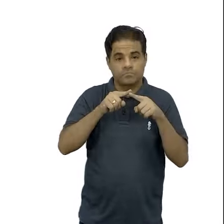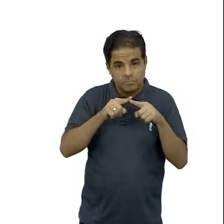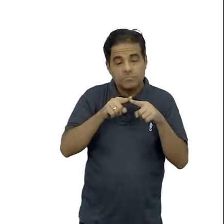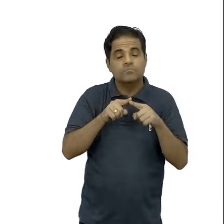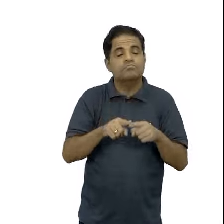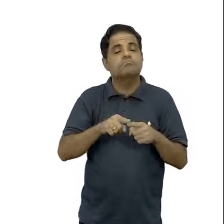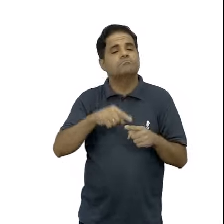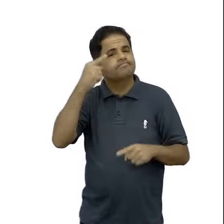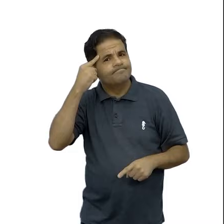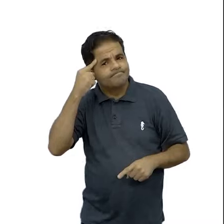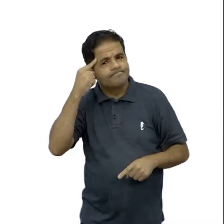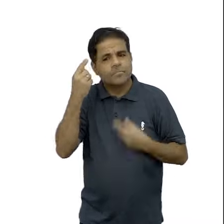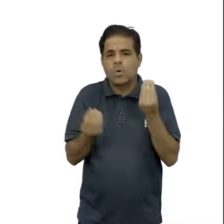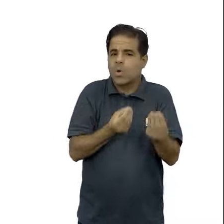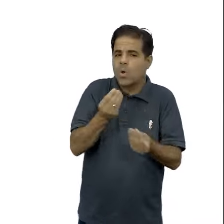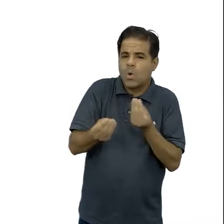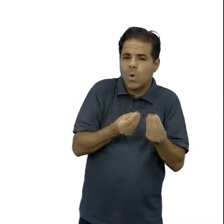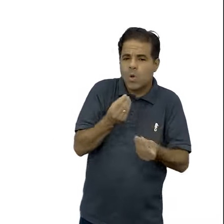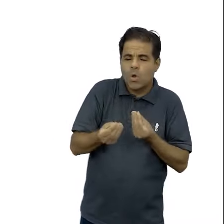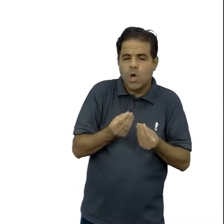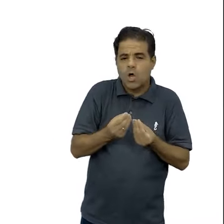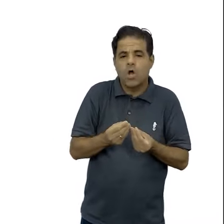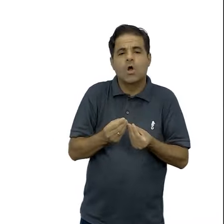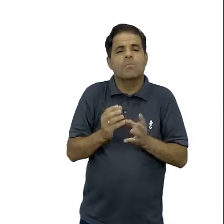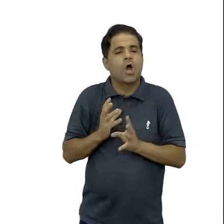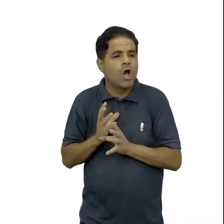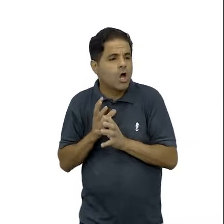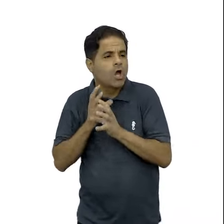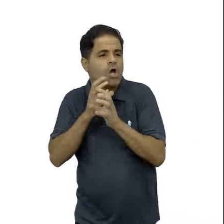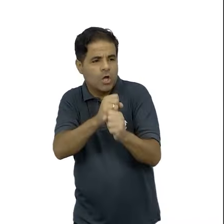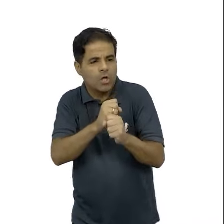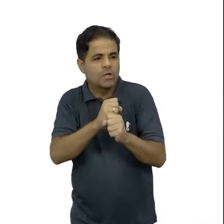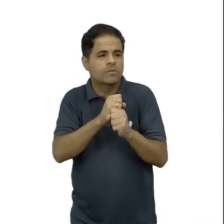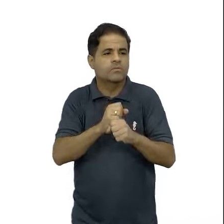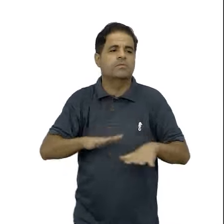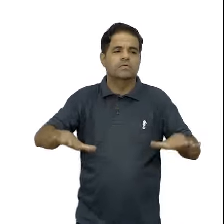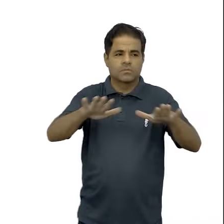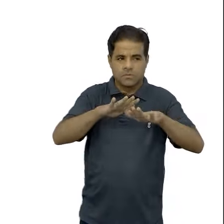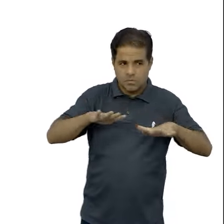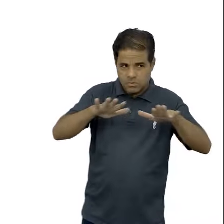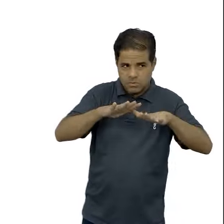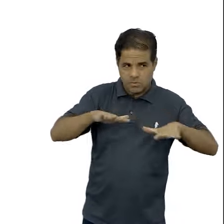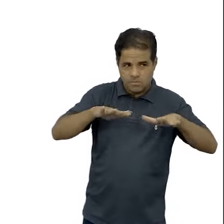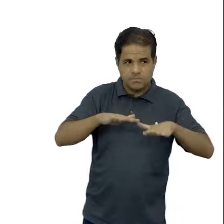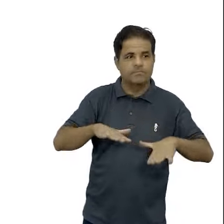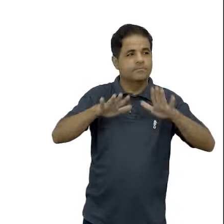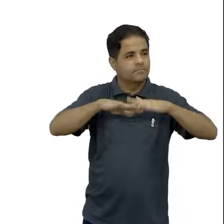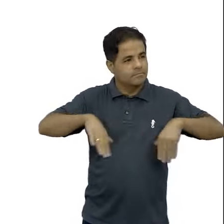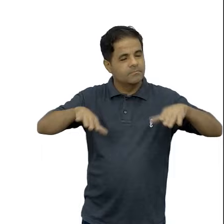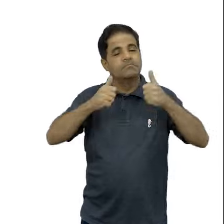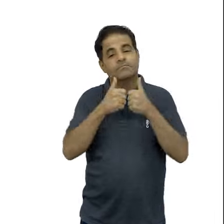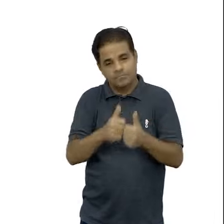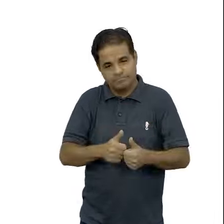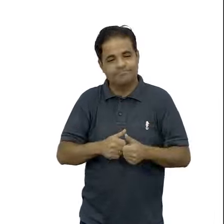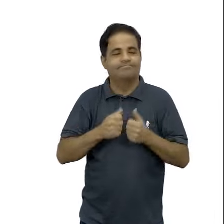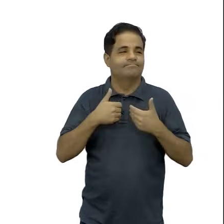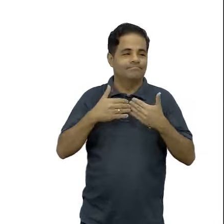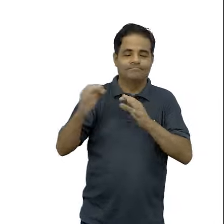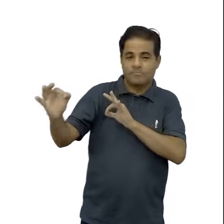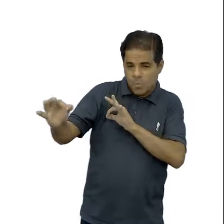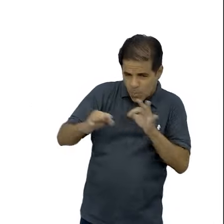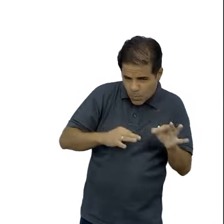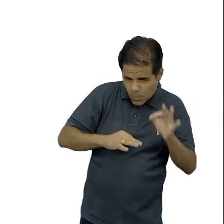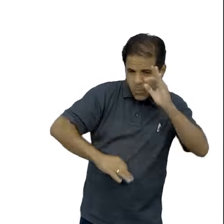A noção de como uma totalidade composta por diversas unidades deve permanecer